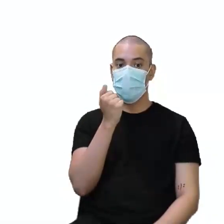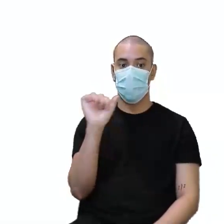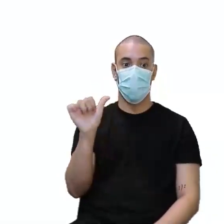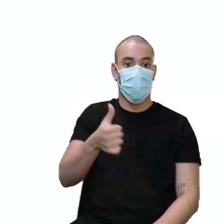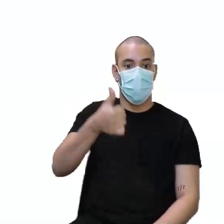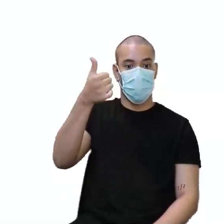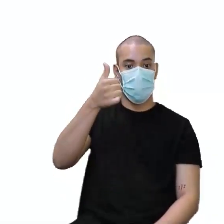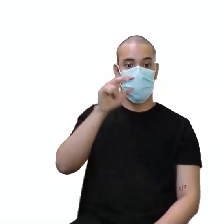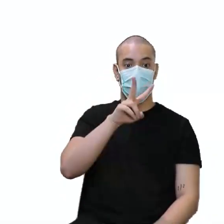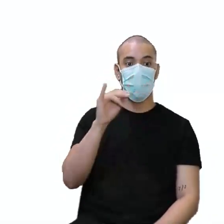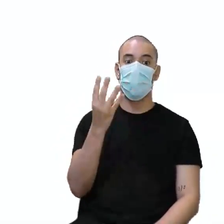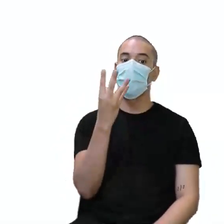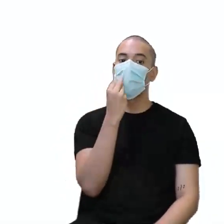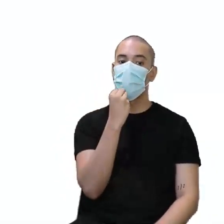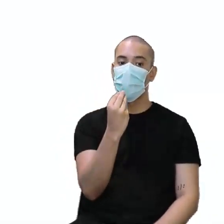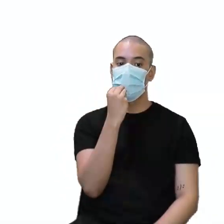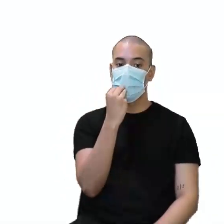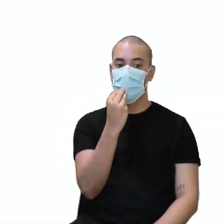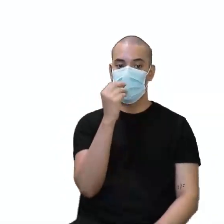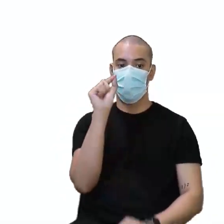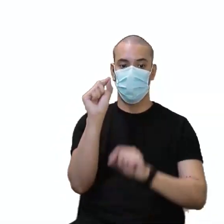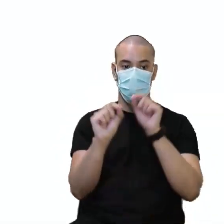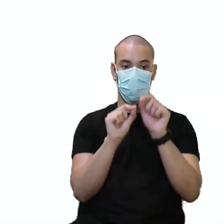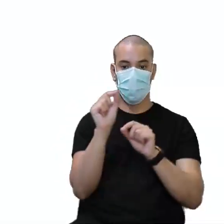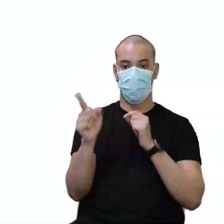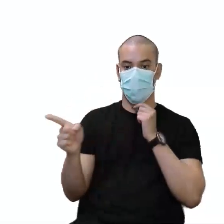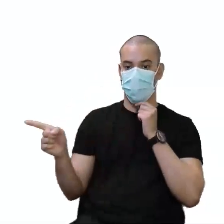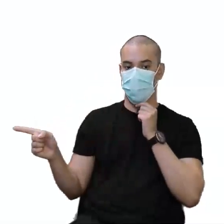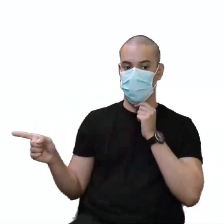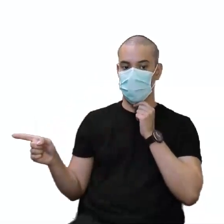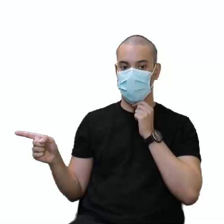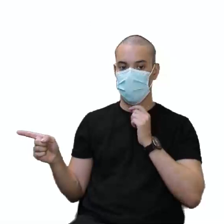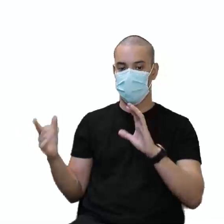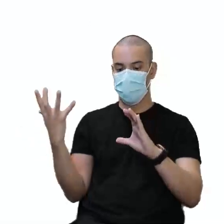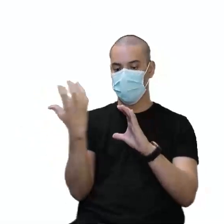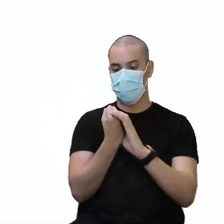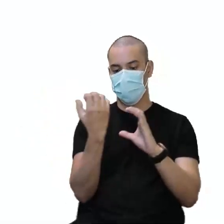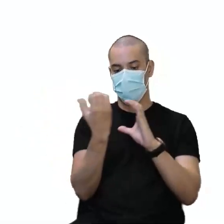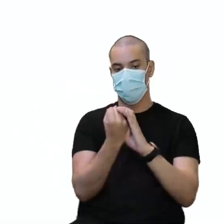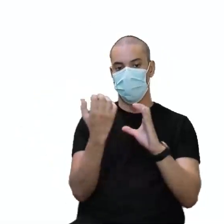que eles vão se alimentar de quem? Dos organismos